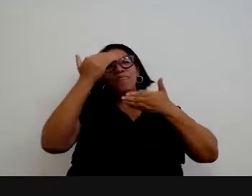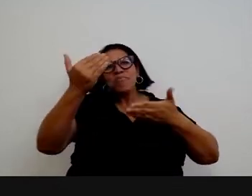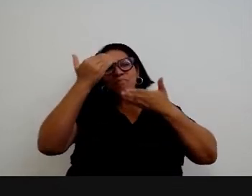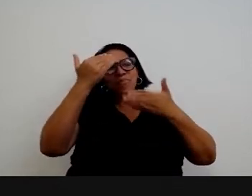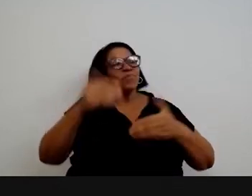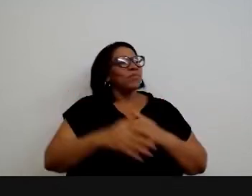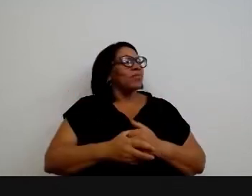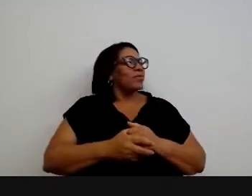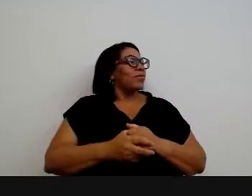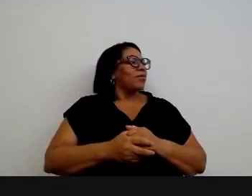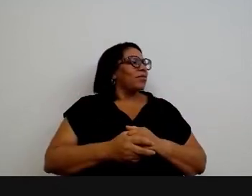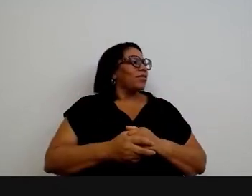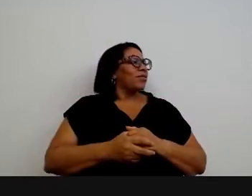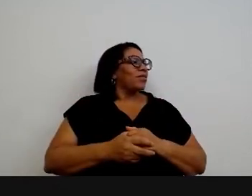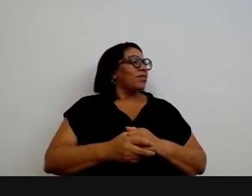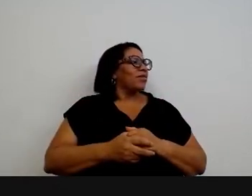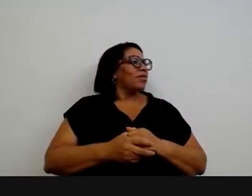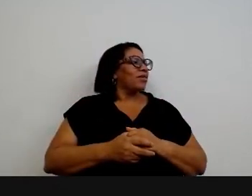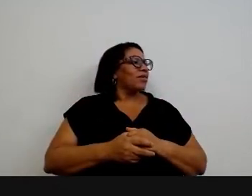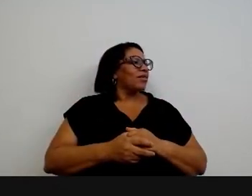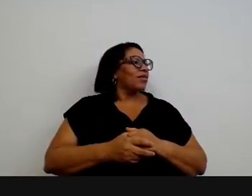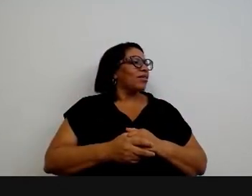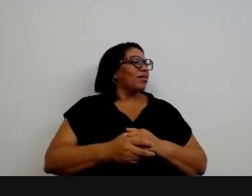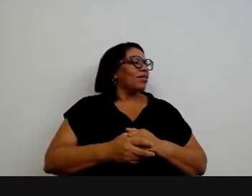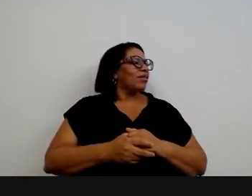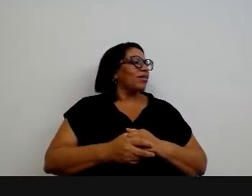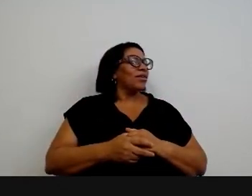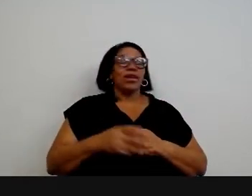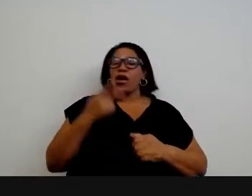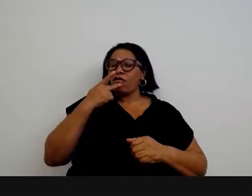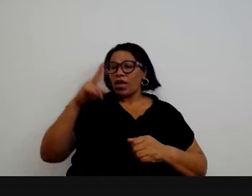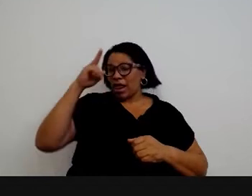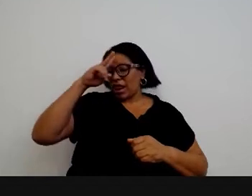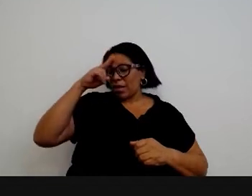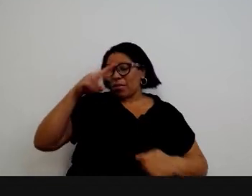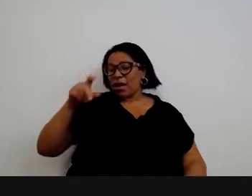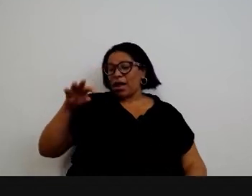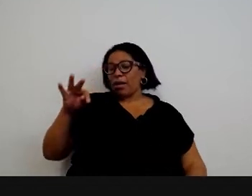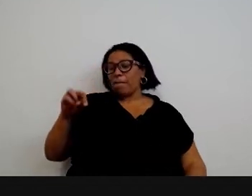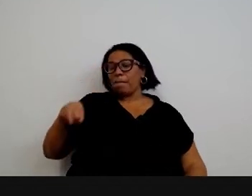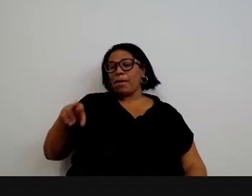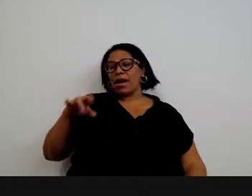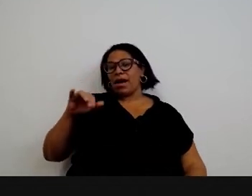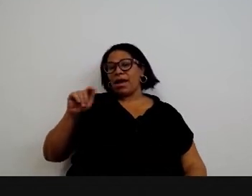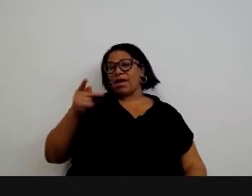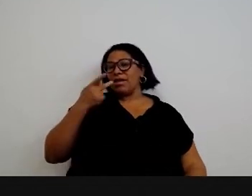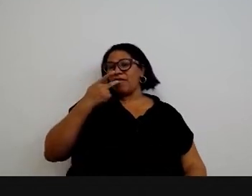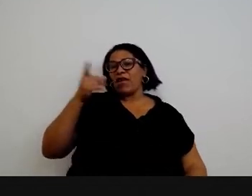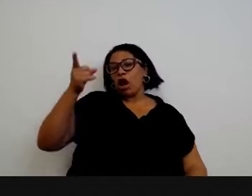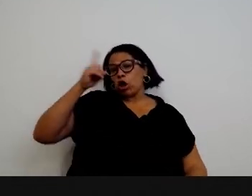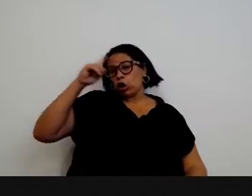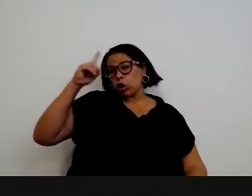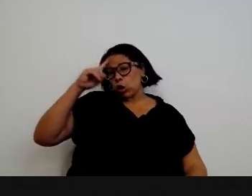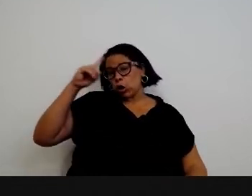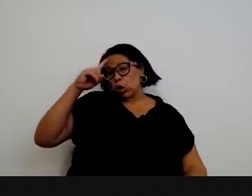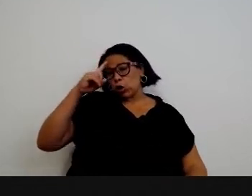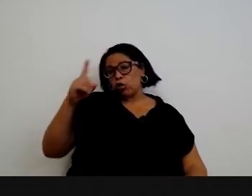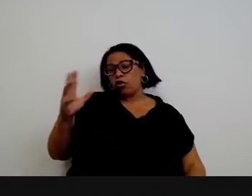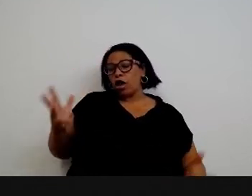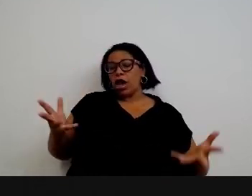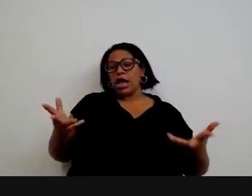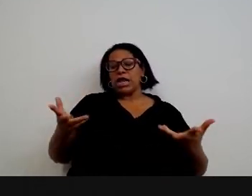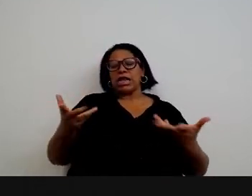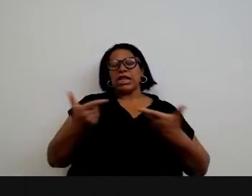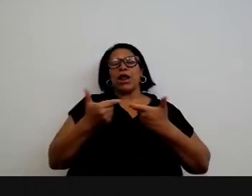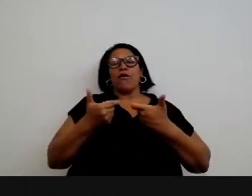tá? E eu queria só retomar a fala da Marília, que ela trouxe a questão do cotidiano e do extraordinário. Eu